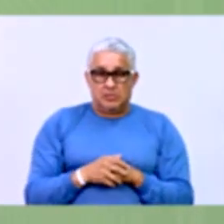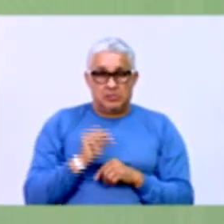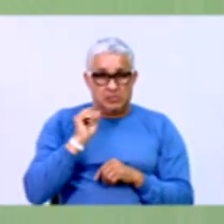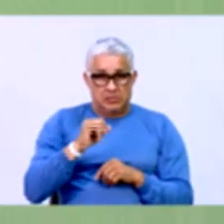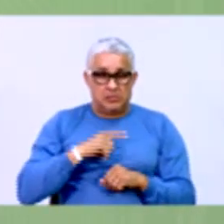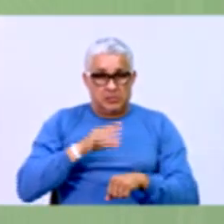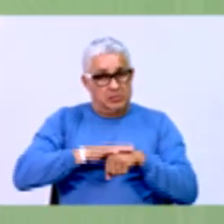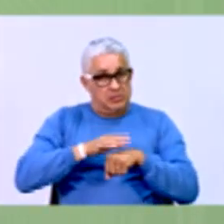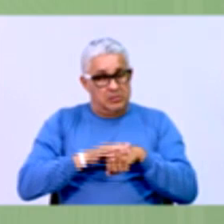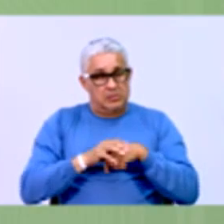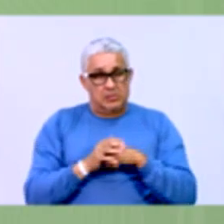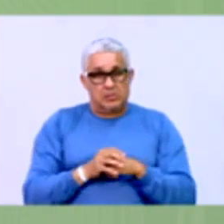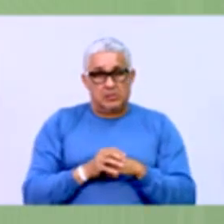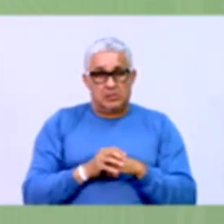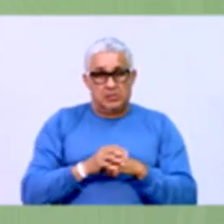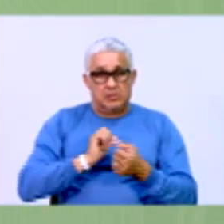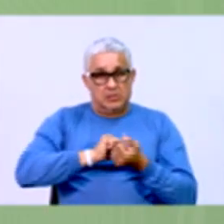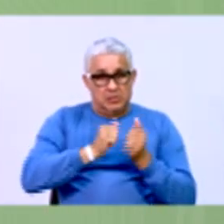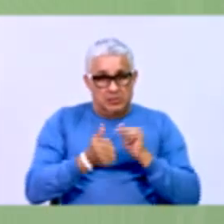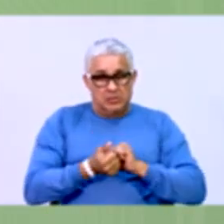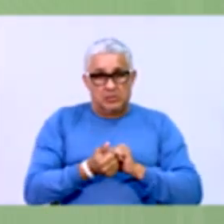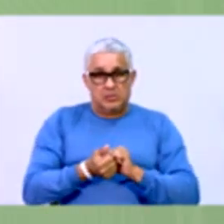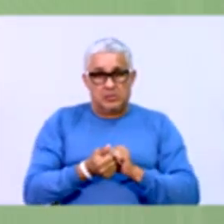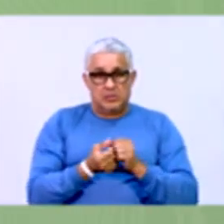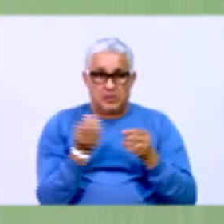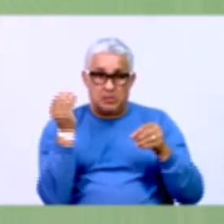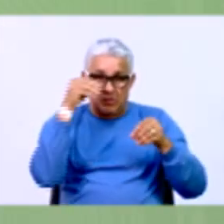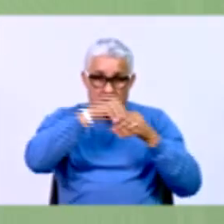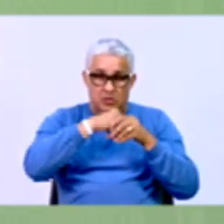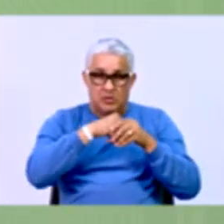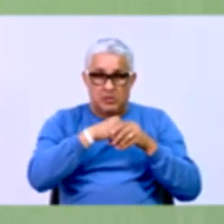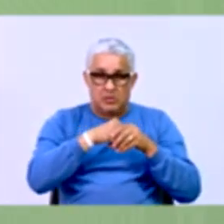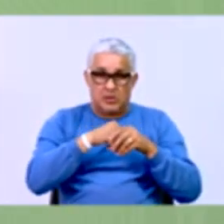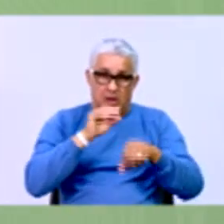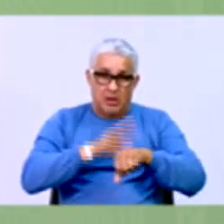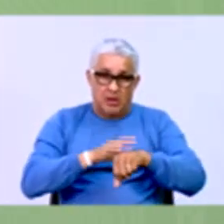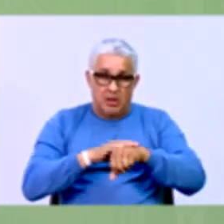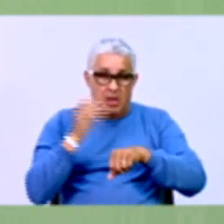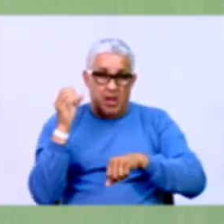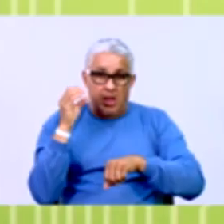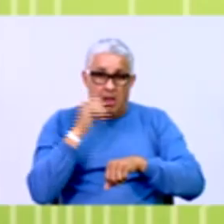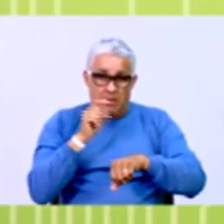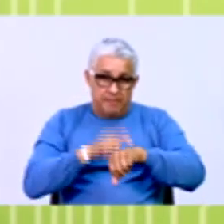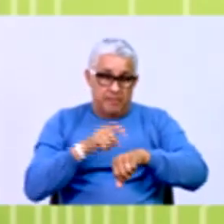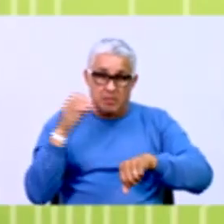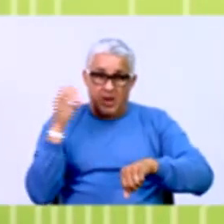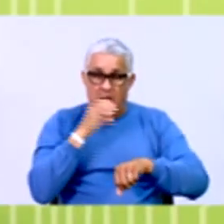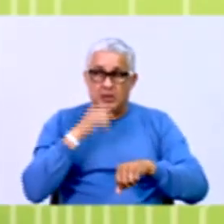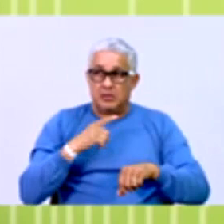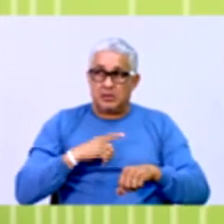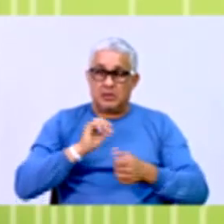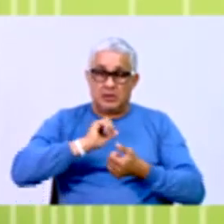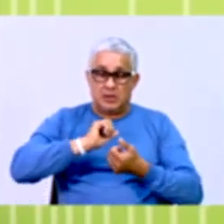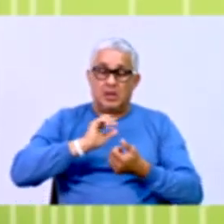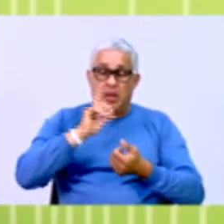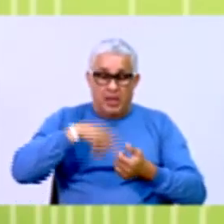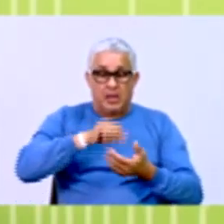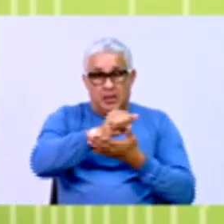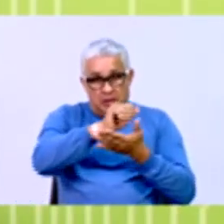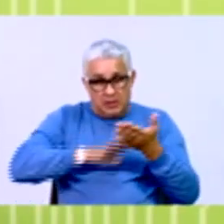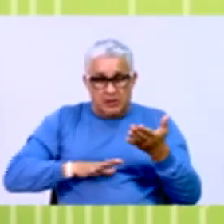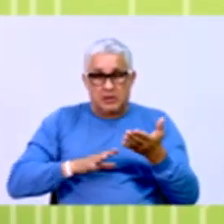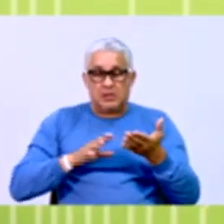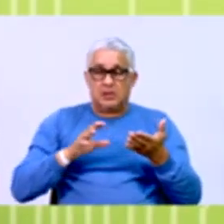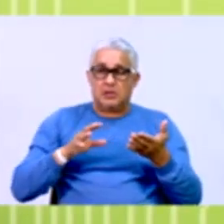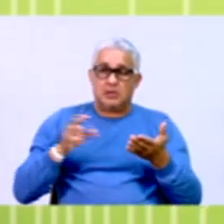as ações adequadas foram implementadas em tempo hábil. Olha só, então isso é que é atividades que representam, né,